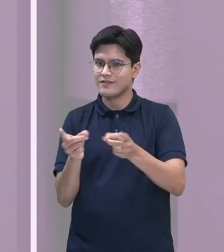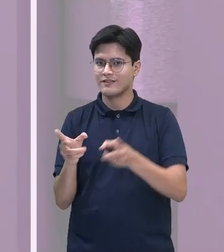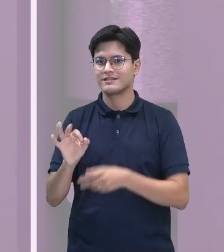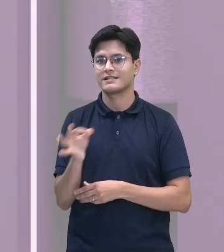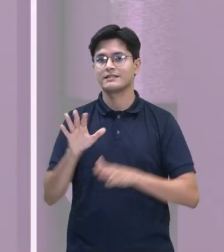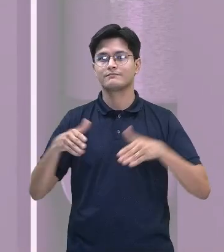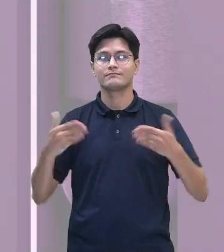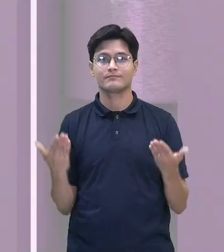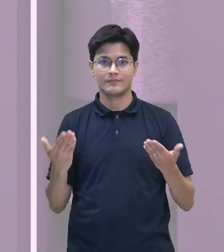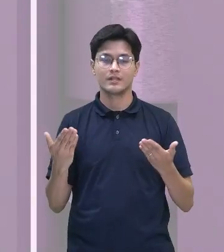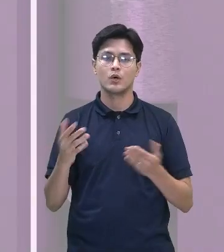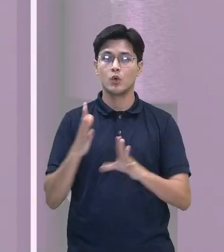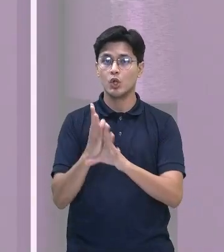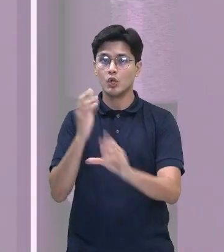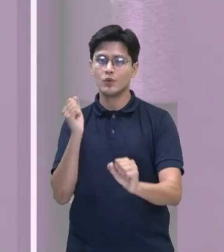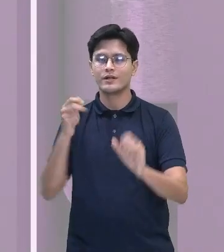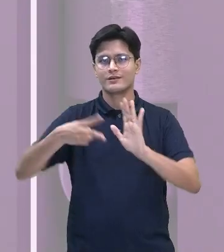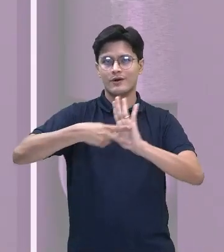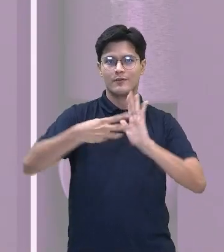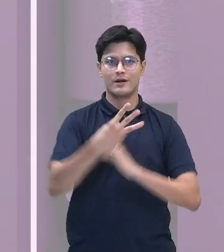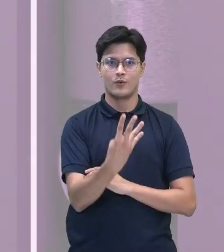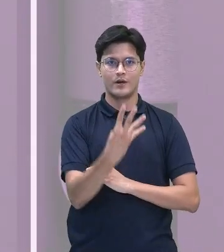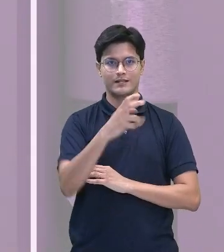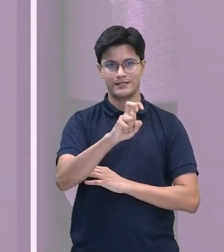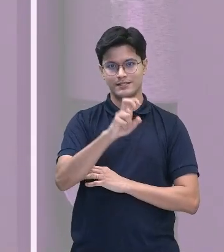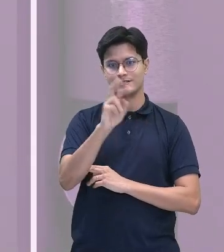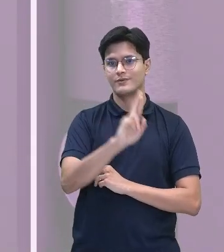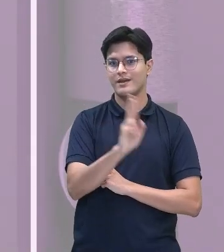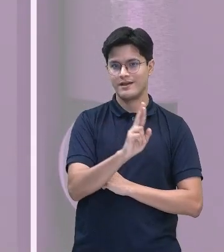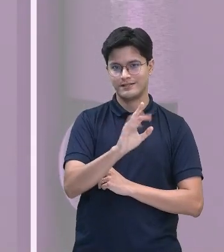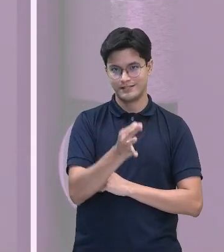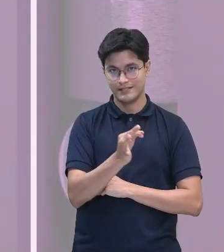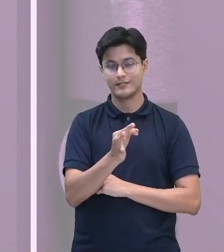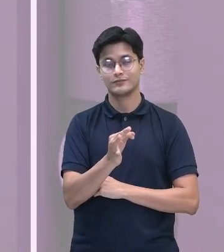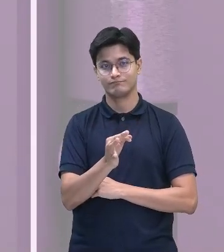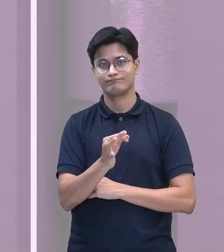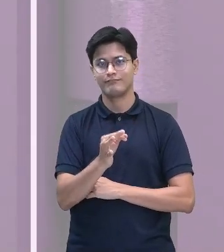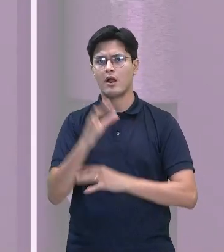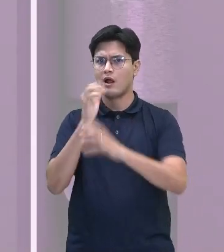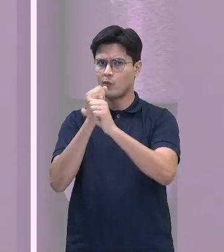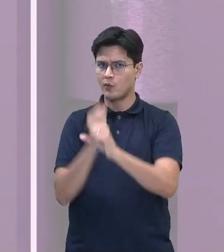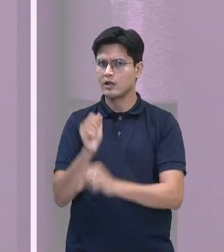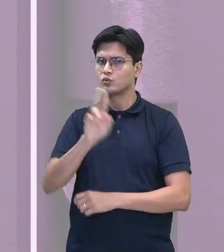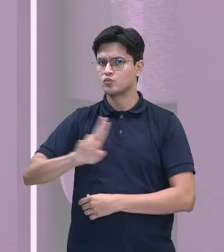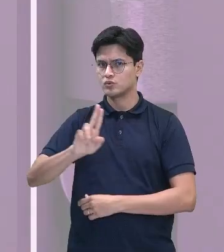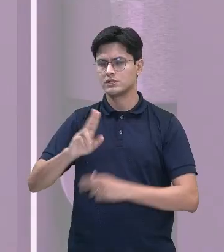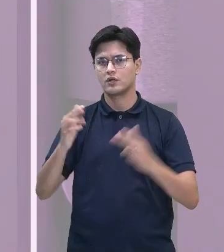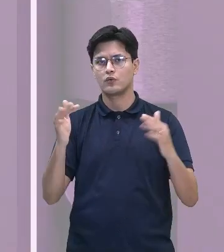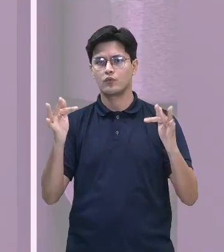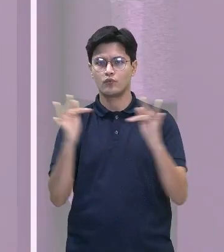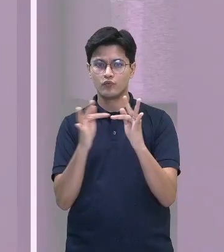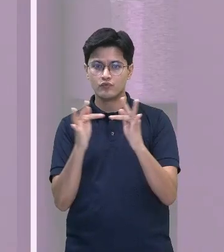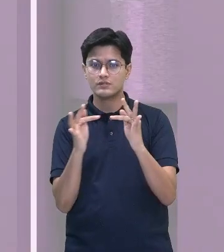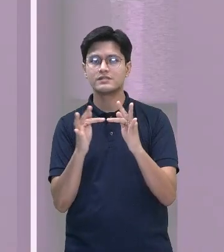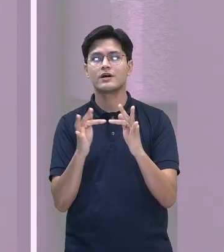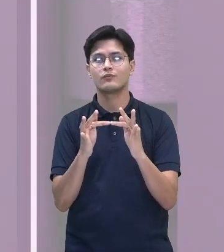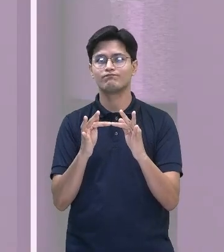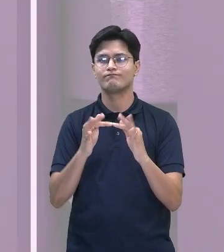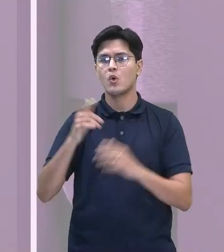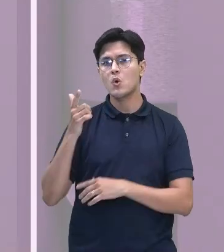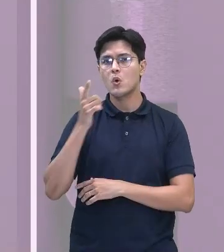que se ele vender 30 produtos, de acordo com a função que nós tínhamos, né, teria um lucro de